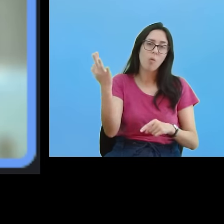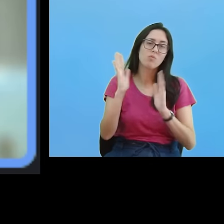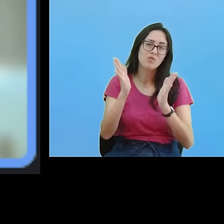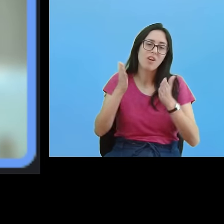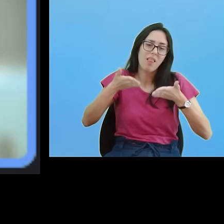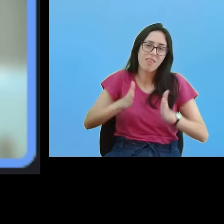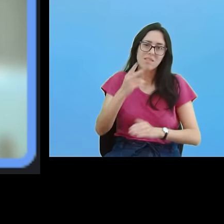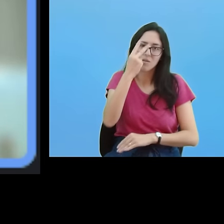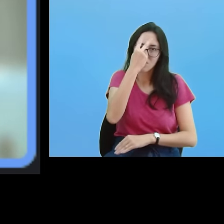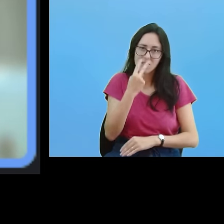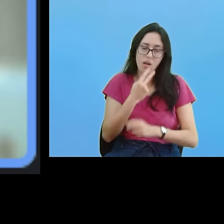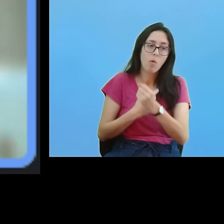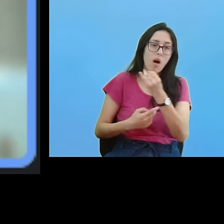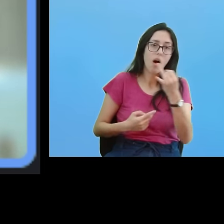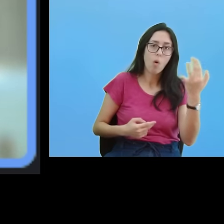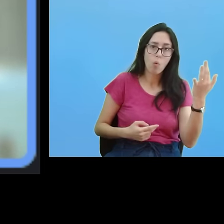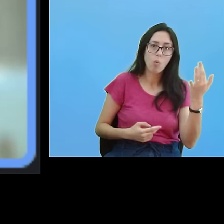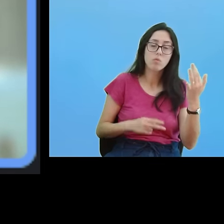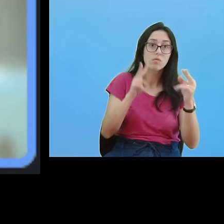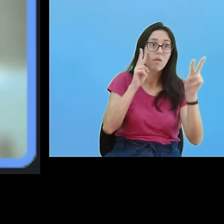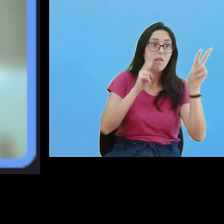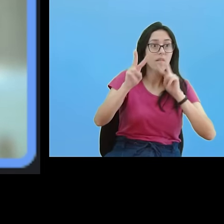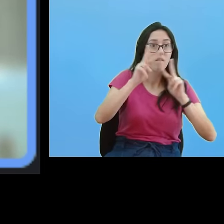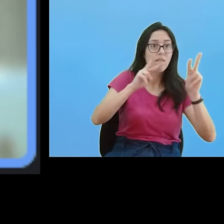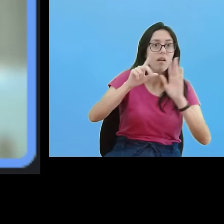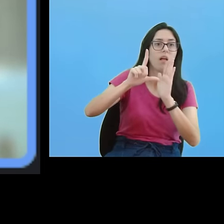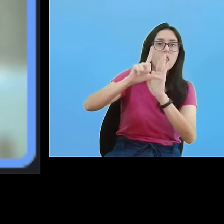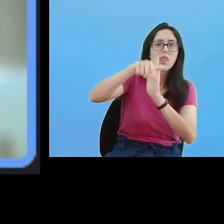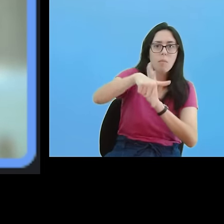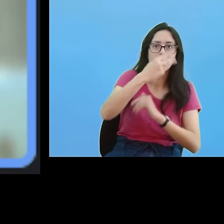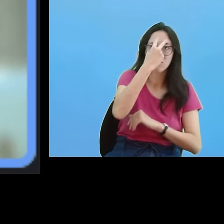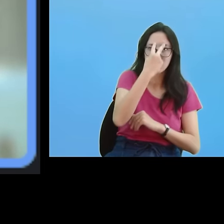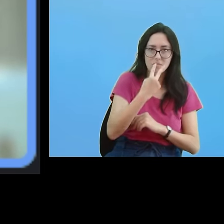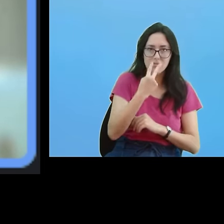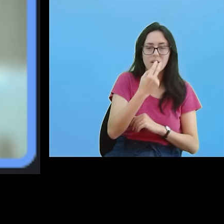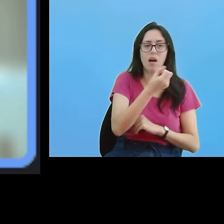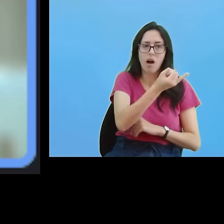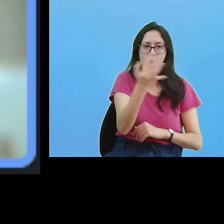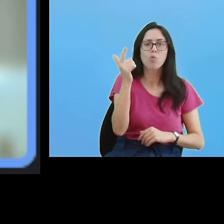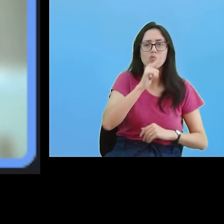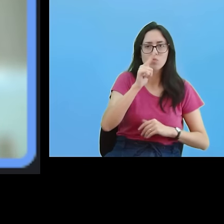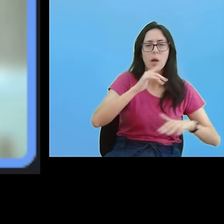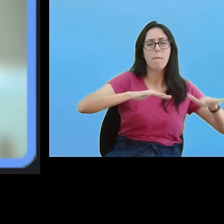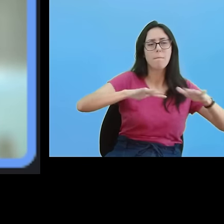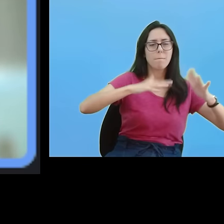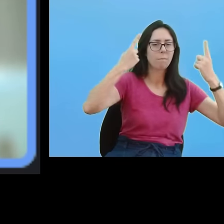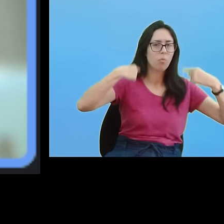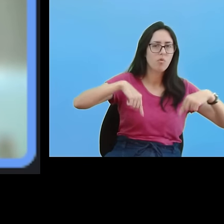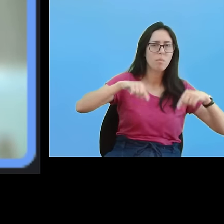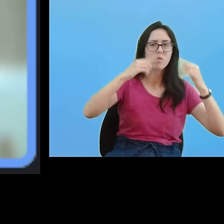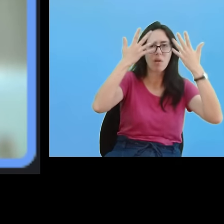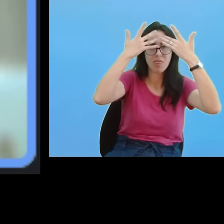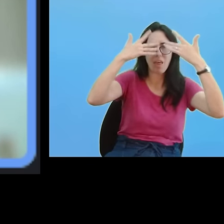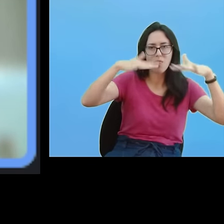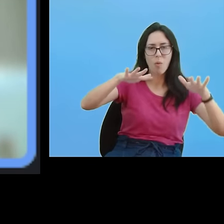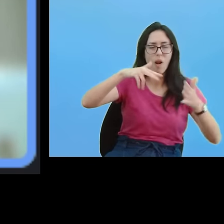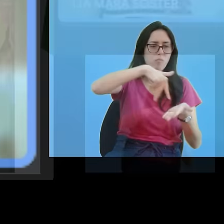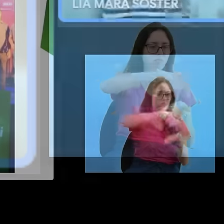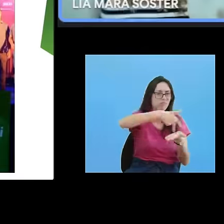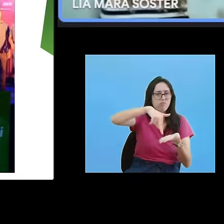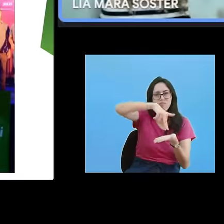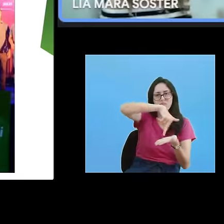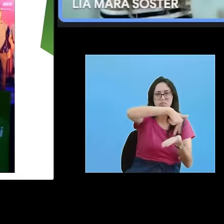enxergaram pouco tempo e não conseguem se movimentar com bastante naturalidade, ocupando aquele espaço, né, de forma